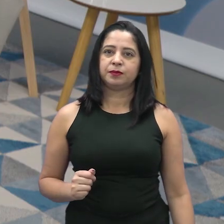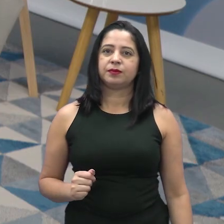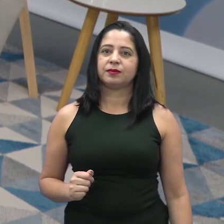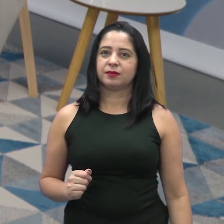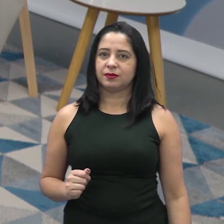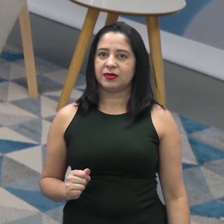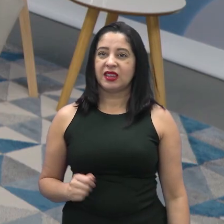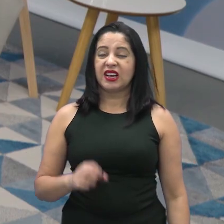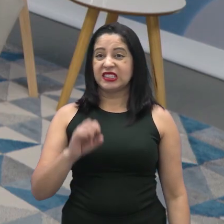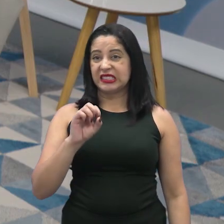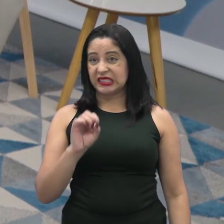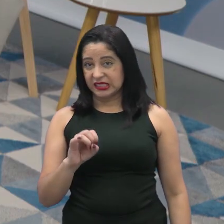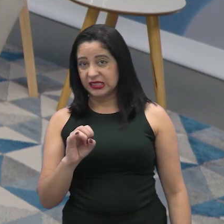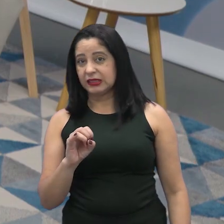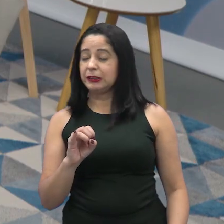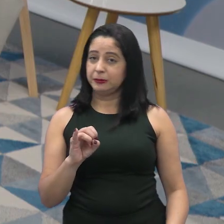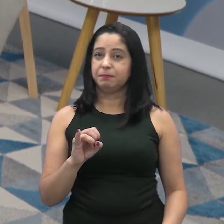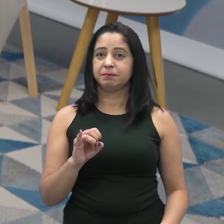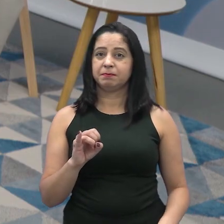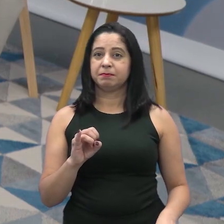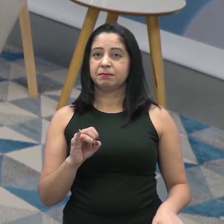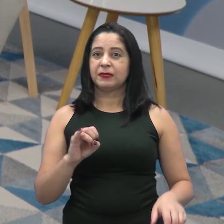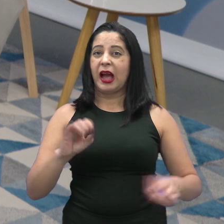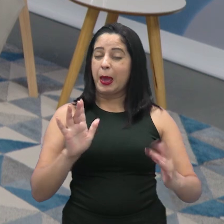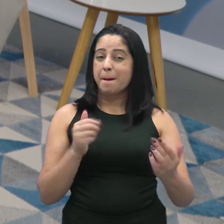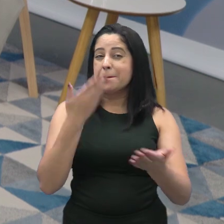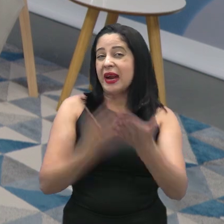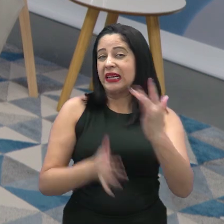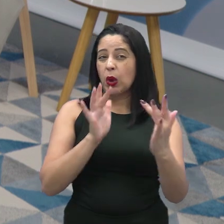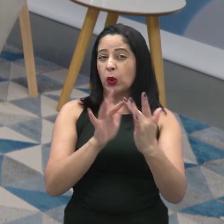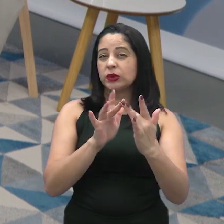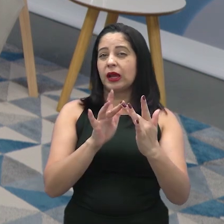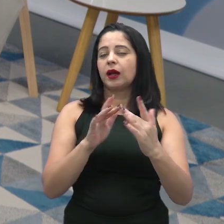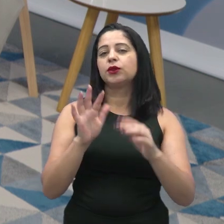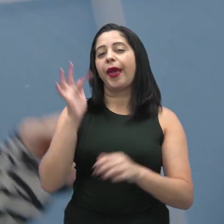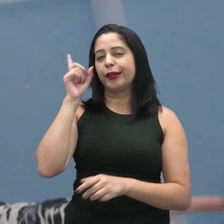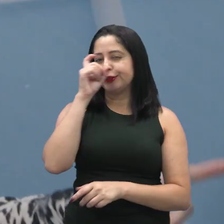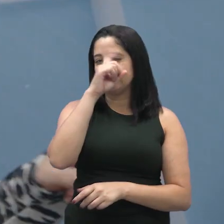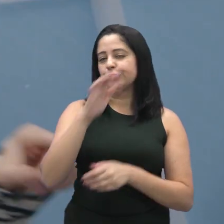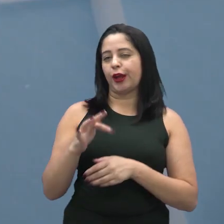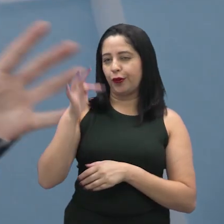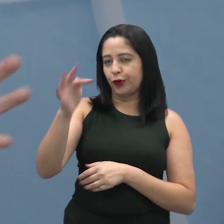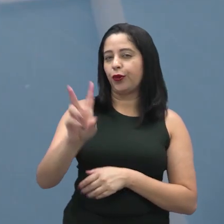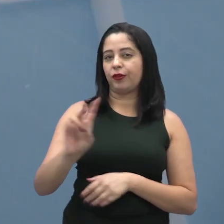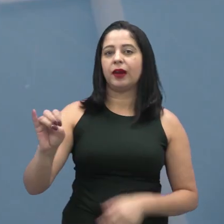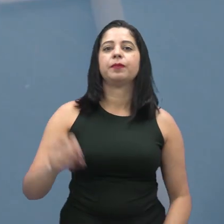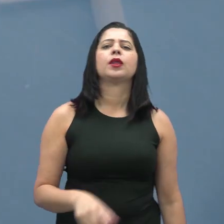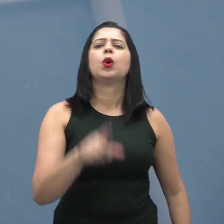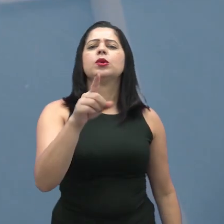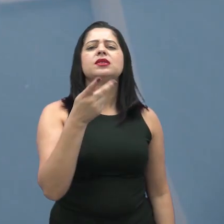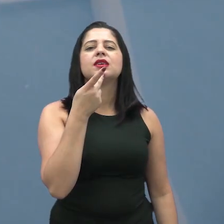dessa conexão, Dani, é que leva, às vezes, a algumas dificuldades. É isso. Você falou sobre, né, o que